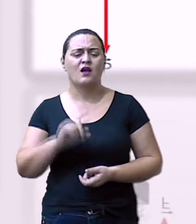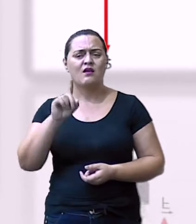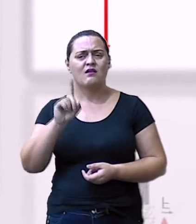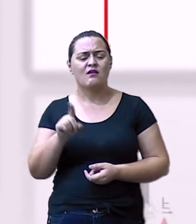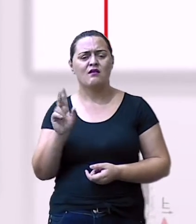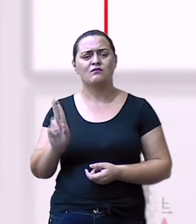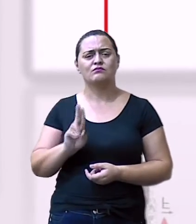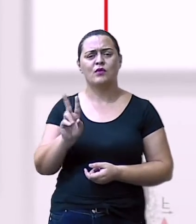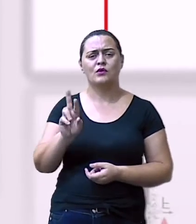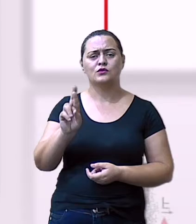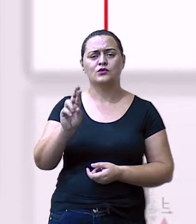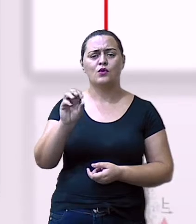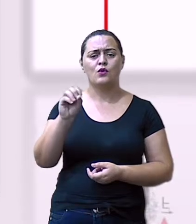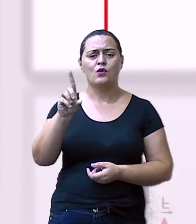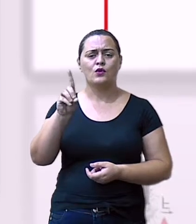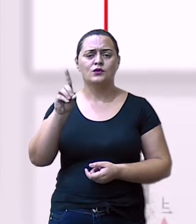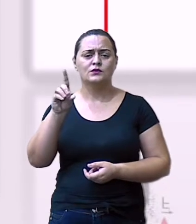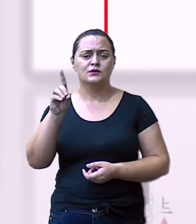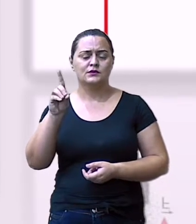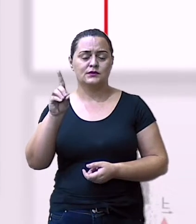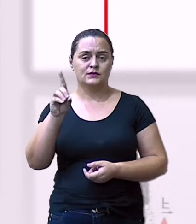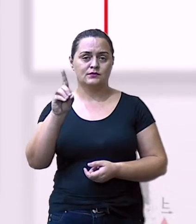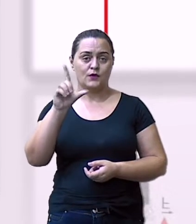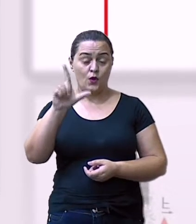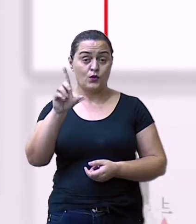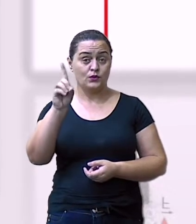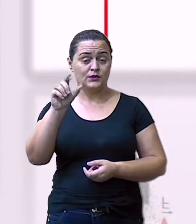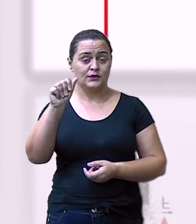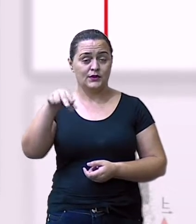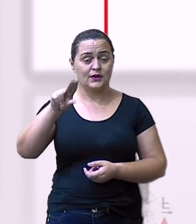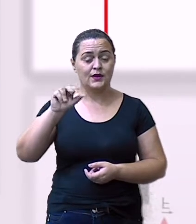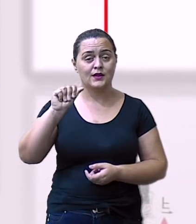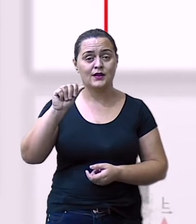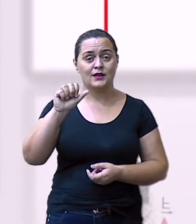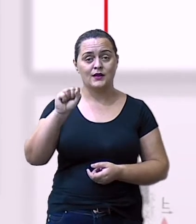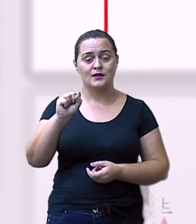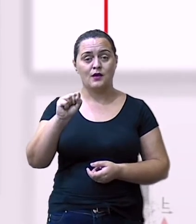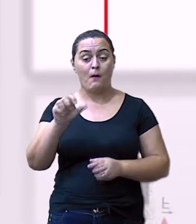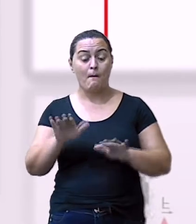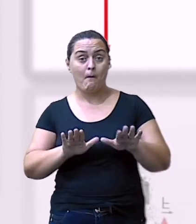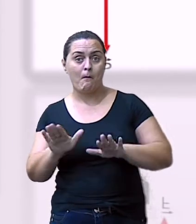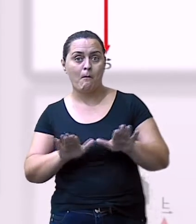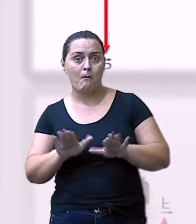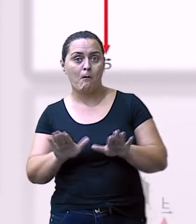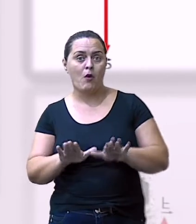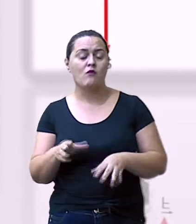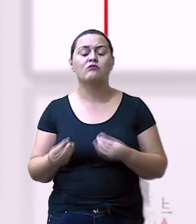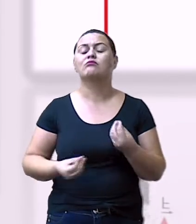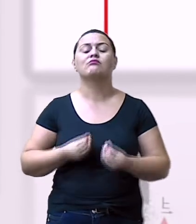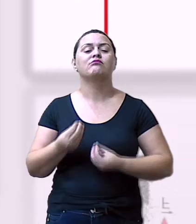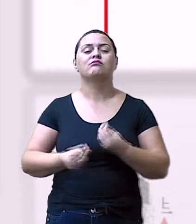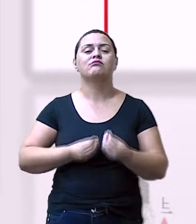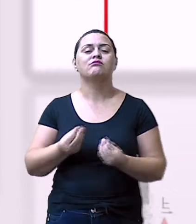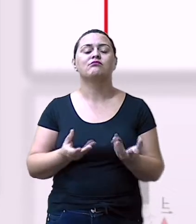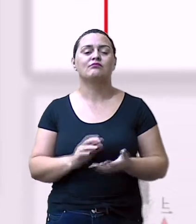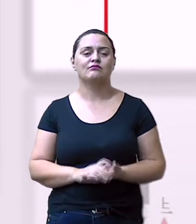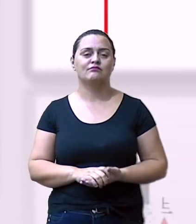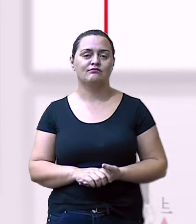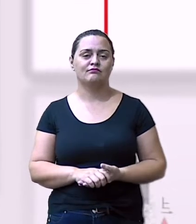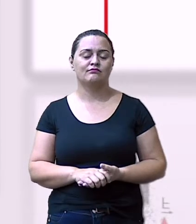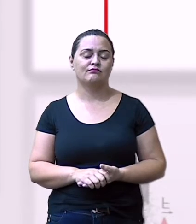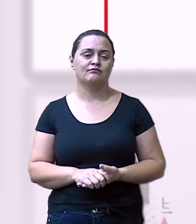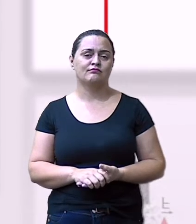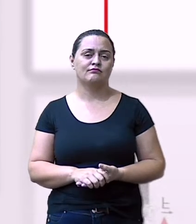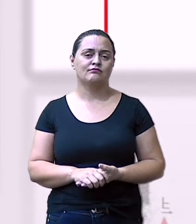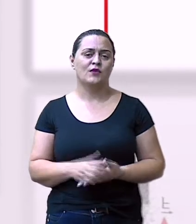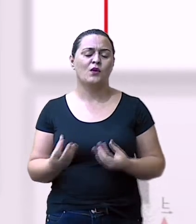móveis? Olha, nós falamos da fixa e dissemos que ela quebra na metade o esforço que a gente tem que fazer.